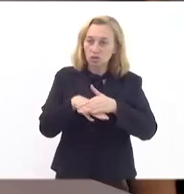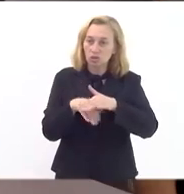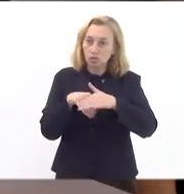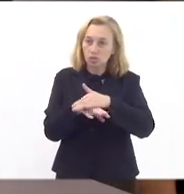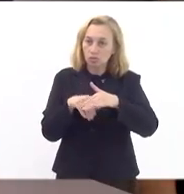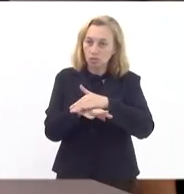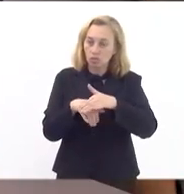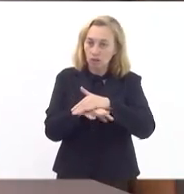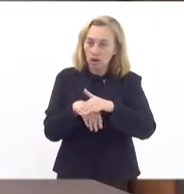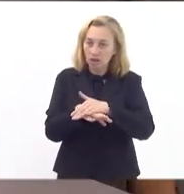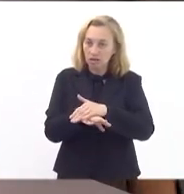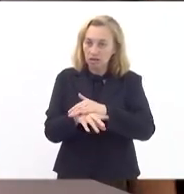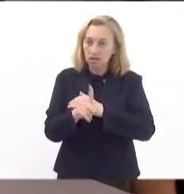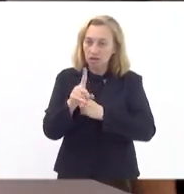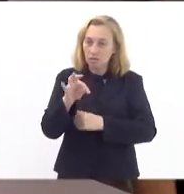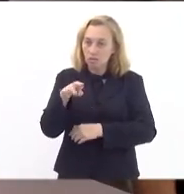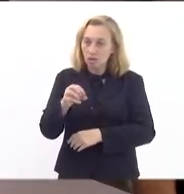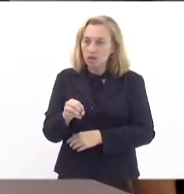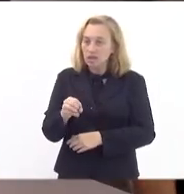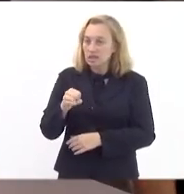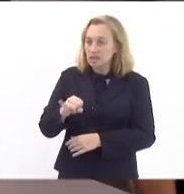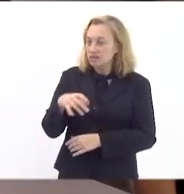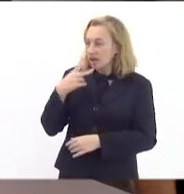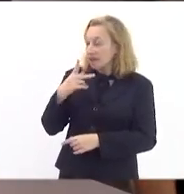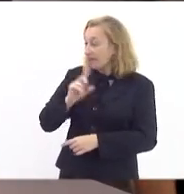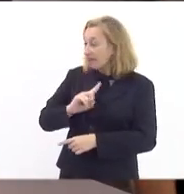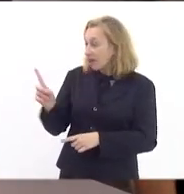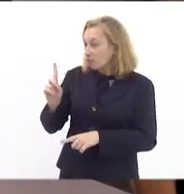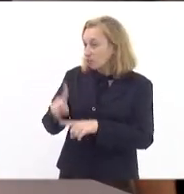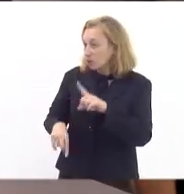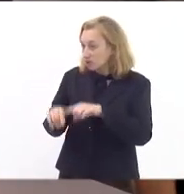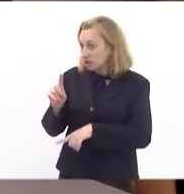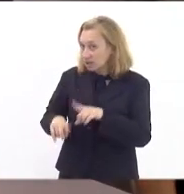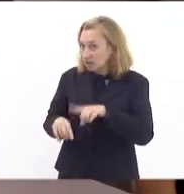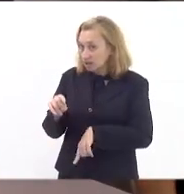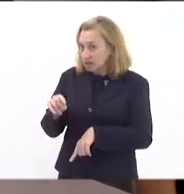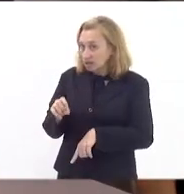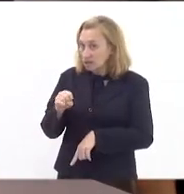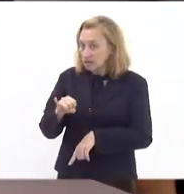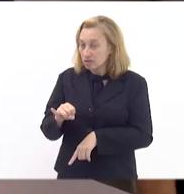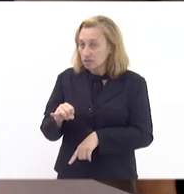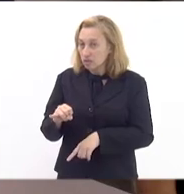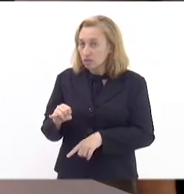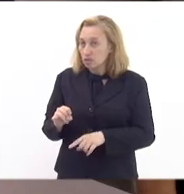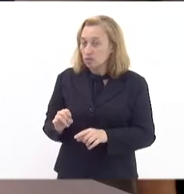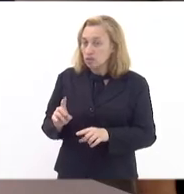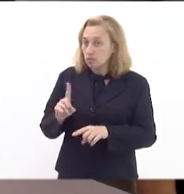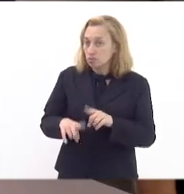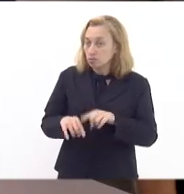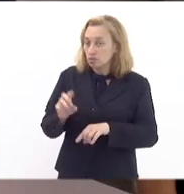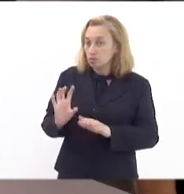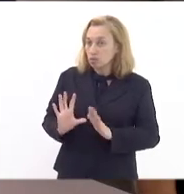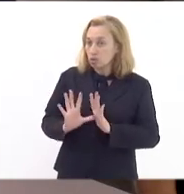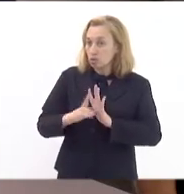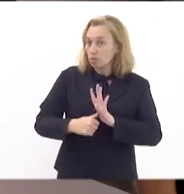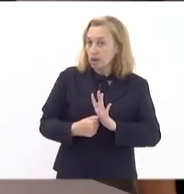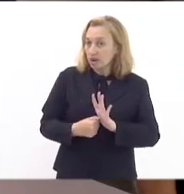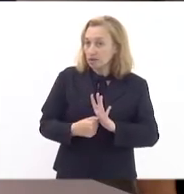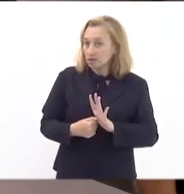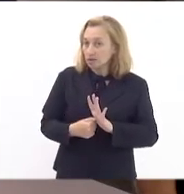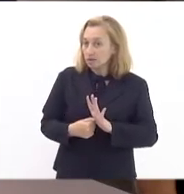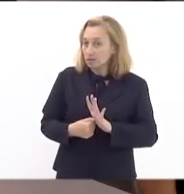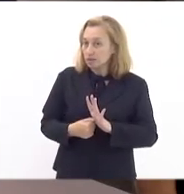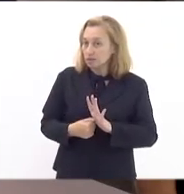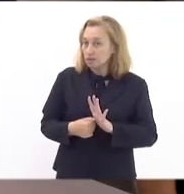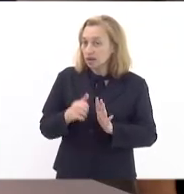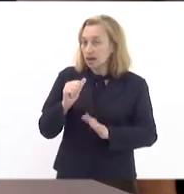e ele não pode dizer se ele diz não para o material se for de origem lícita ele vai para o